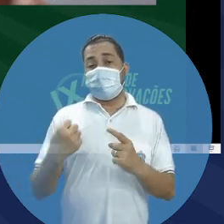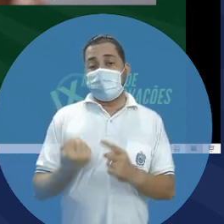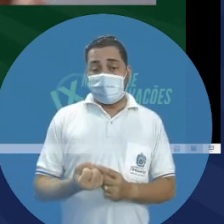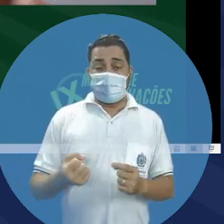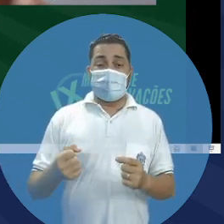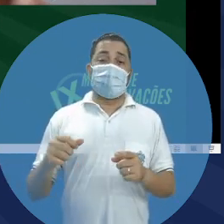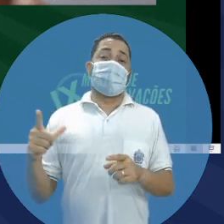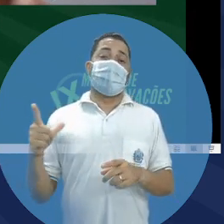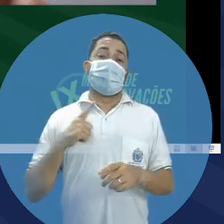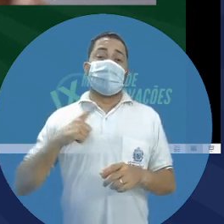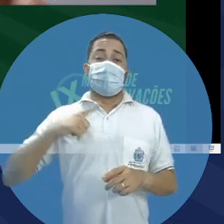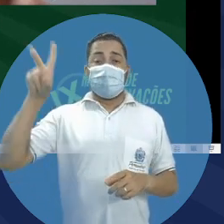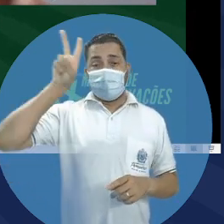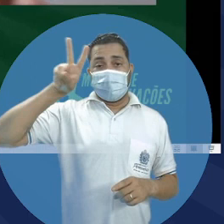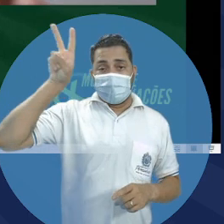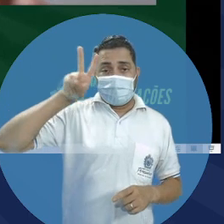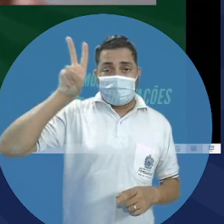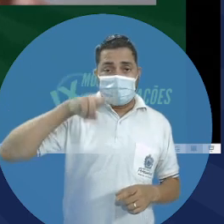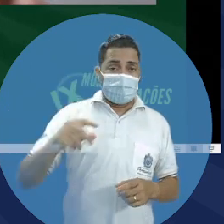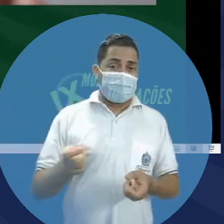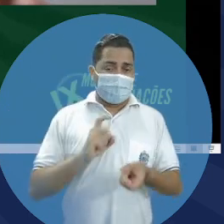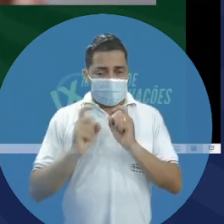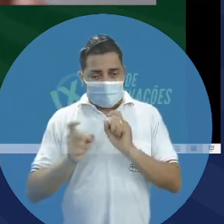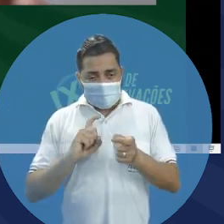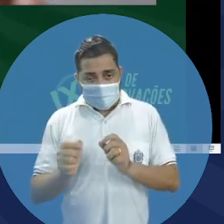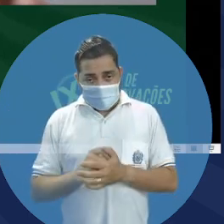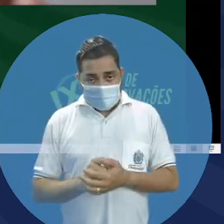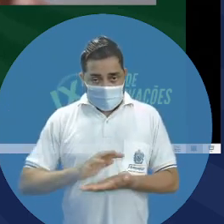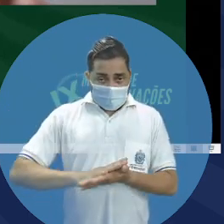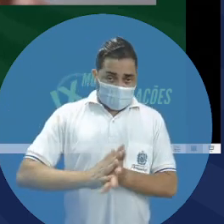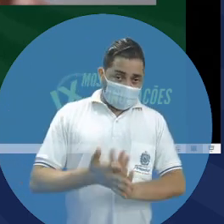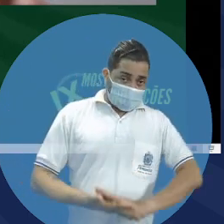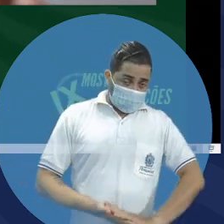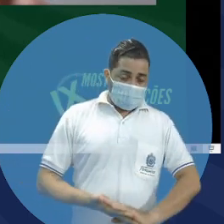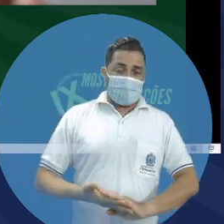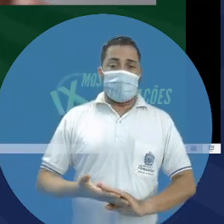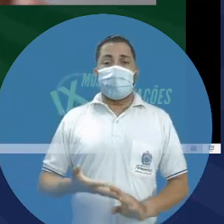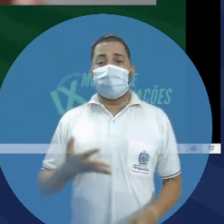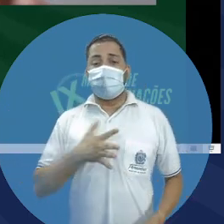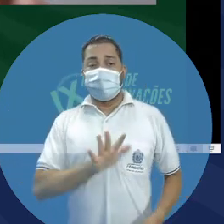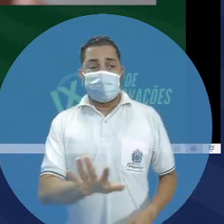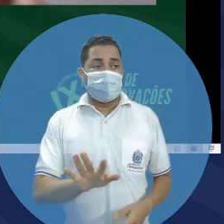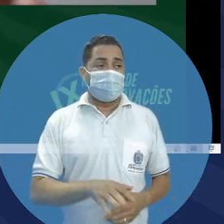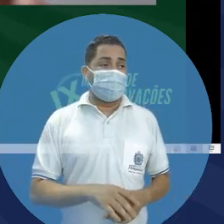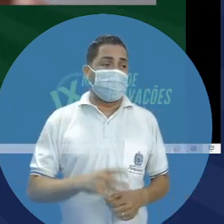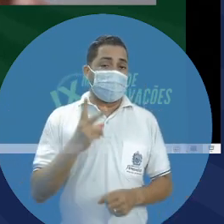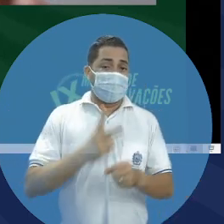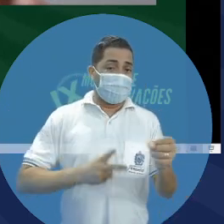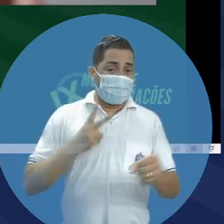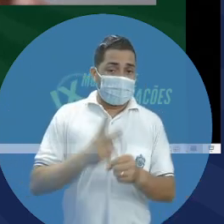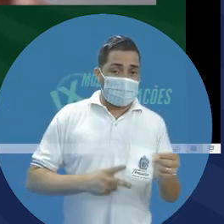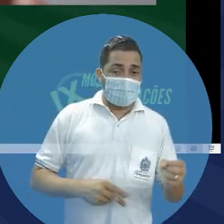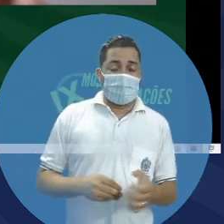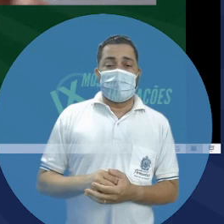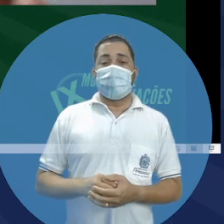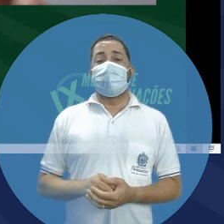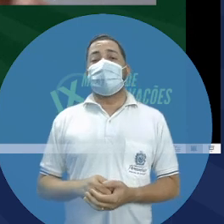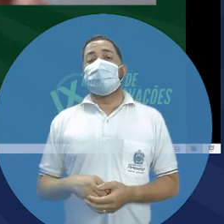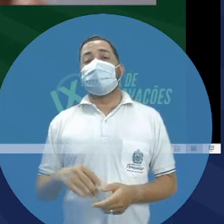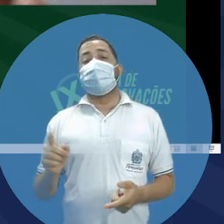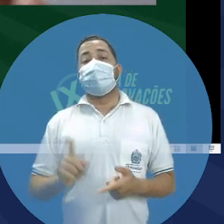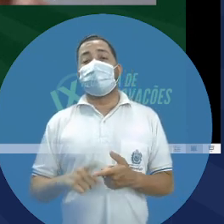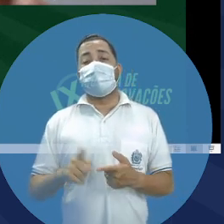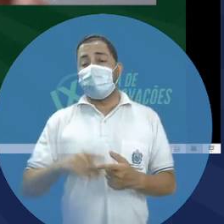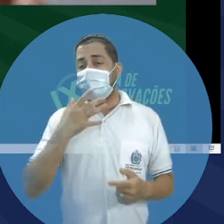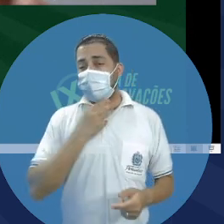histórica, a gente debate sobre preconceito, discriminação, a violência, a intolerância, o